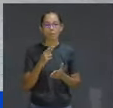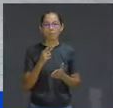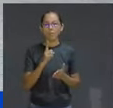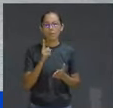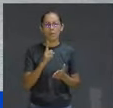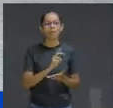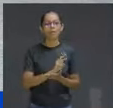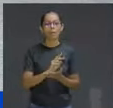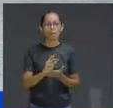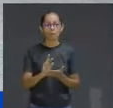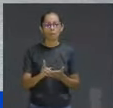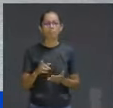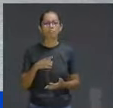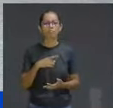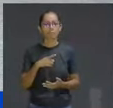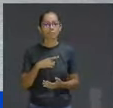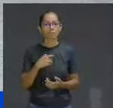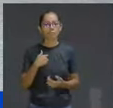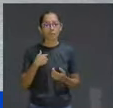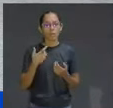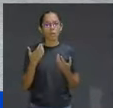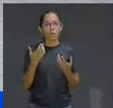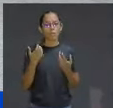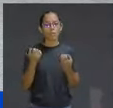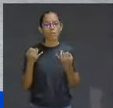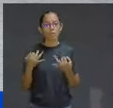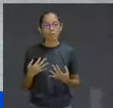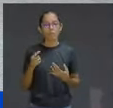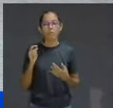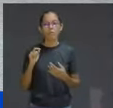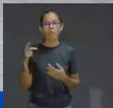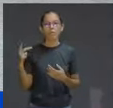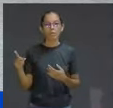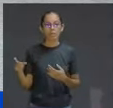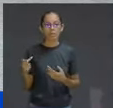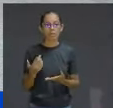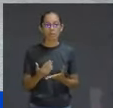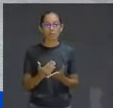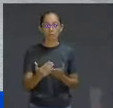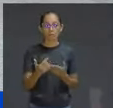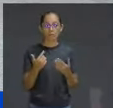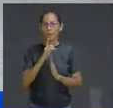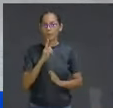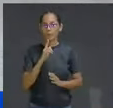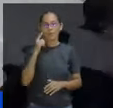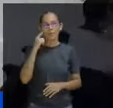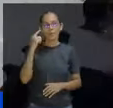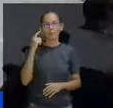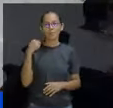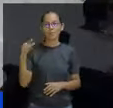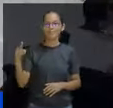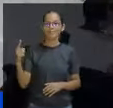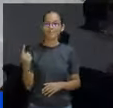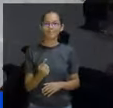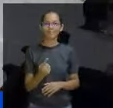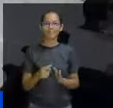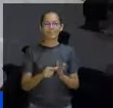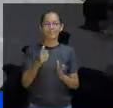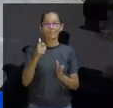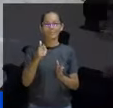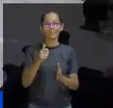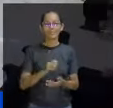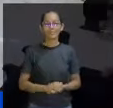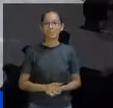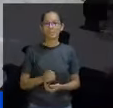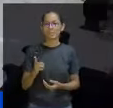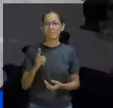então conosco, e quero dizer assim, quando começou realmente a trabalhar, né, no exercício aqui, e ela pegou uma